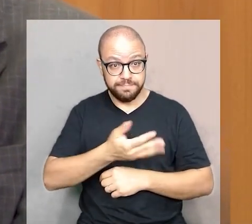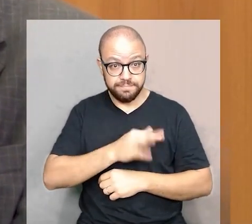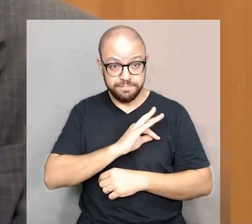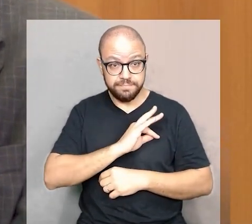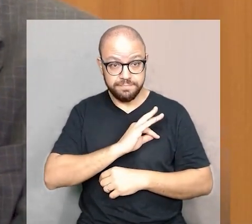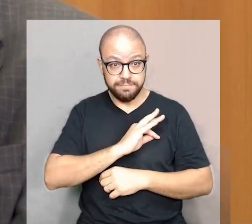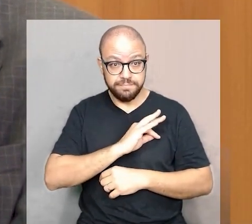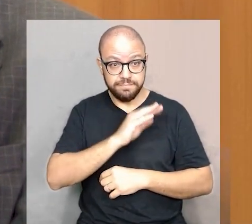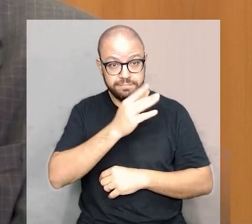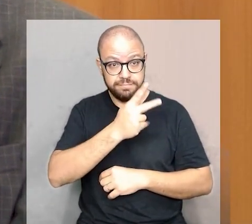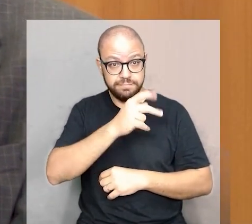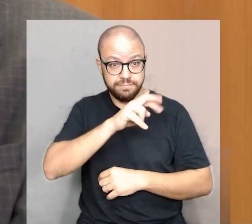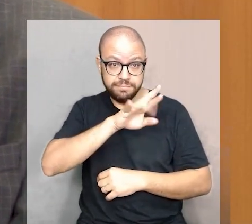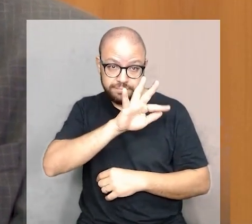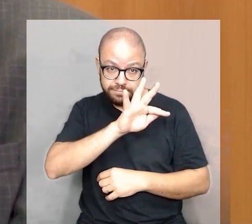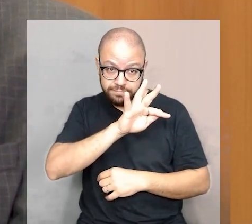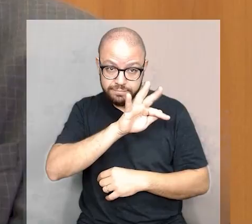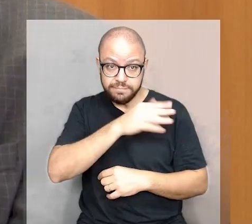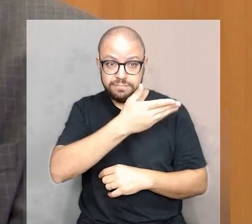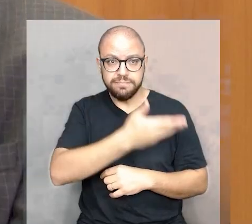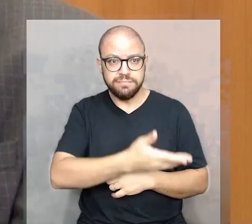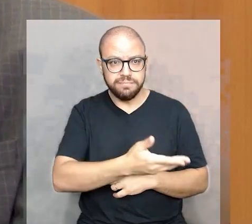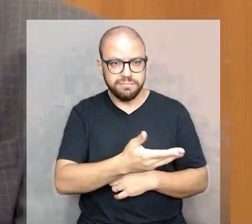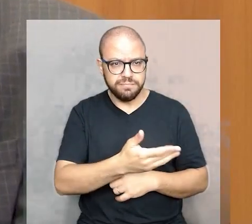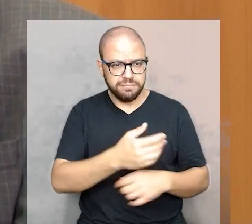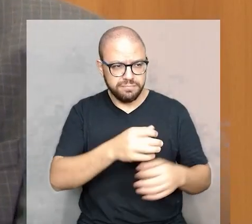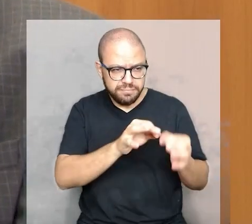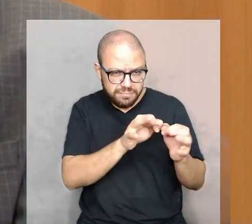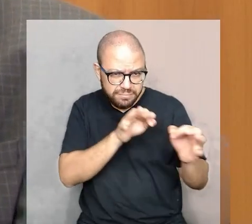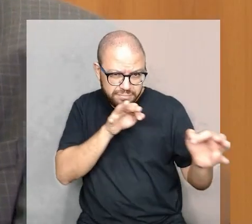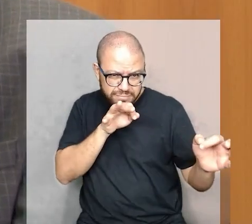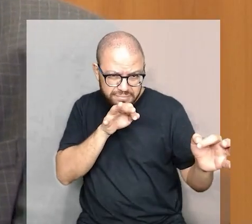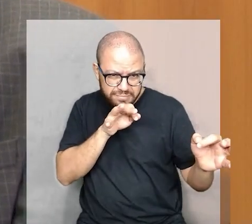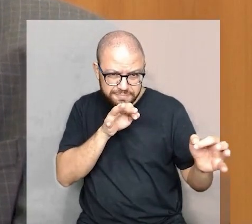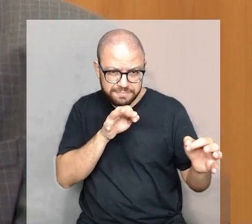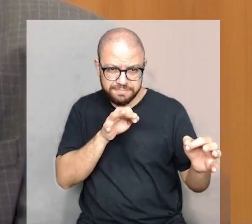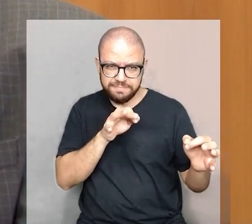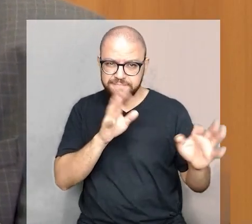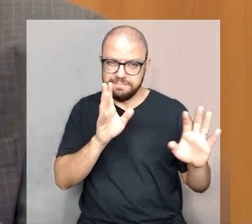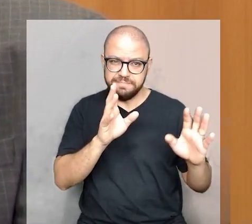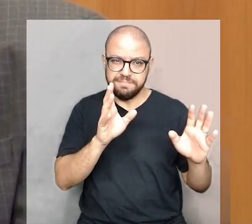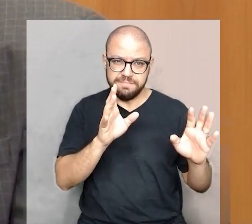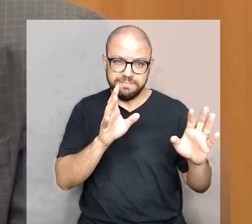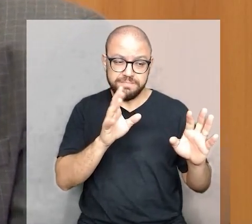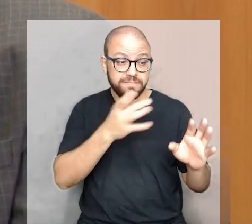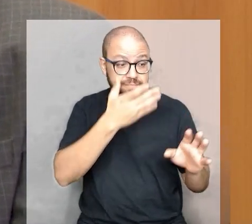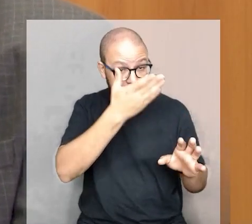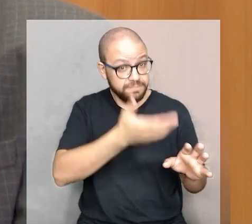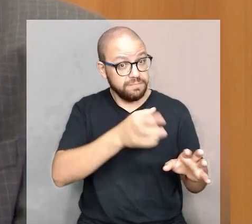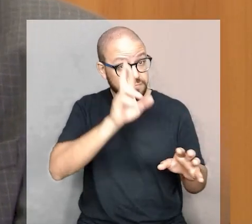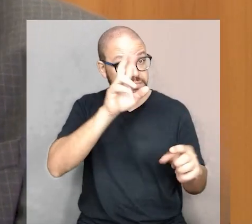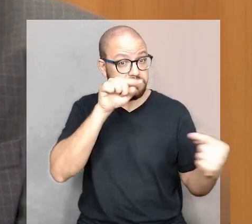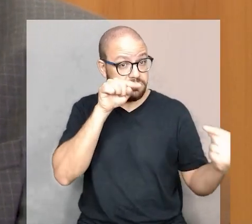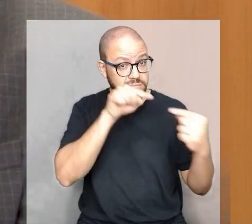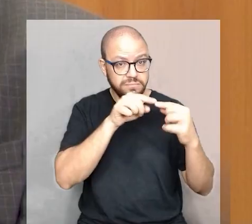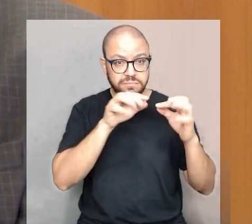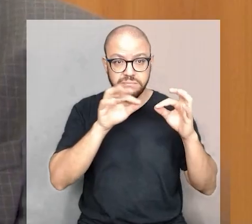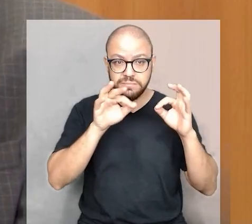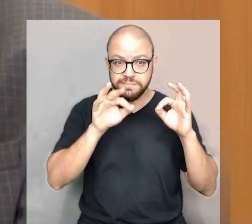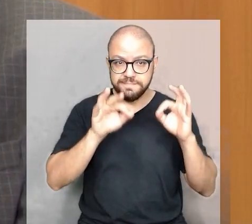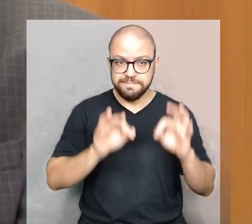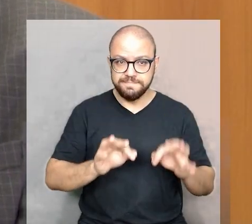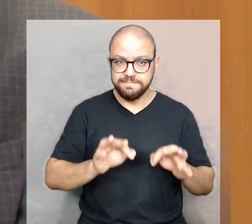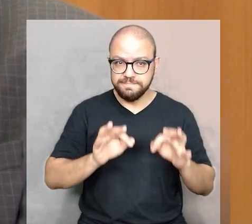atuação da Polícia Rodoviária Federal não é uma atuação que se distancia das atribuições dela, ao contrário, ela